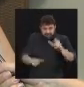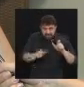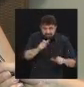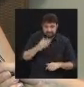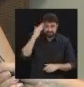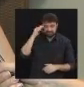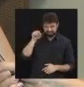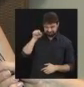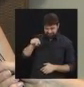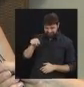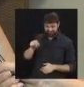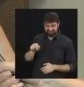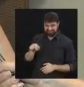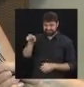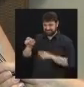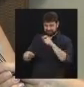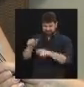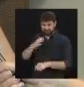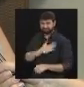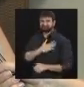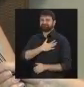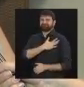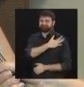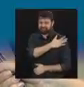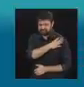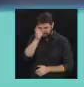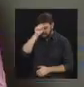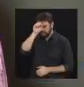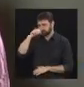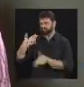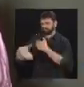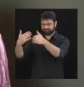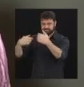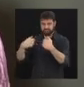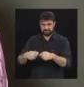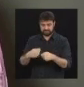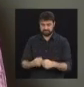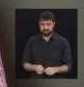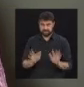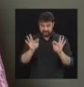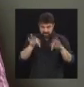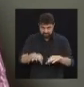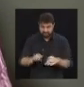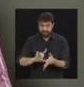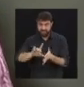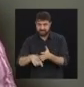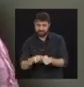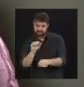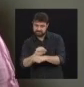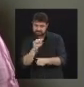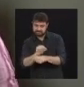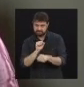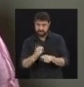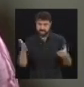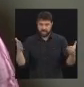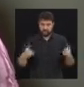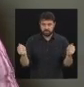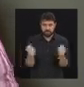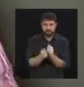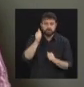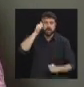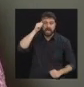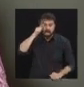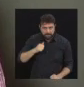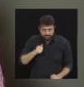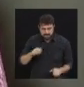que a sociedade ainda tem muito para aprender com elas. A gente encerra o segundo bloco, voltamos já agora com a Amanda e os